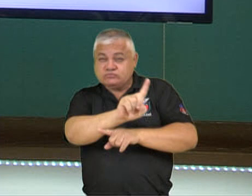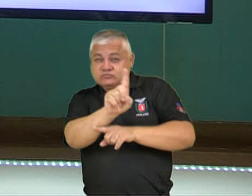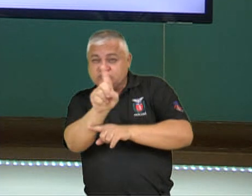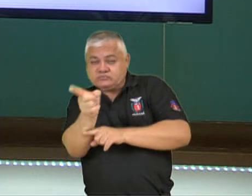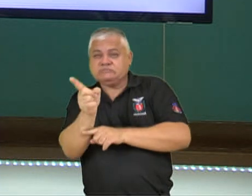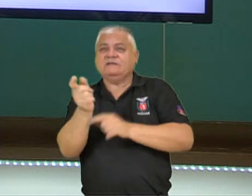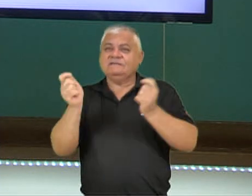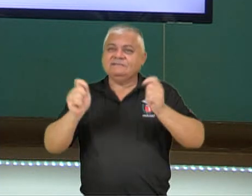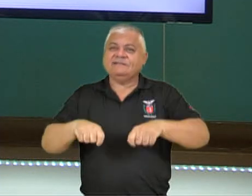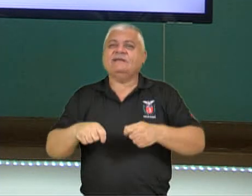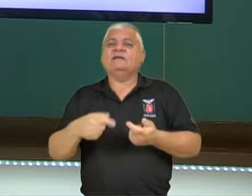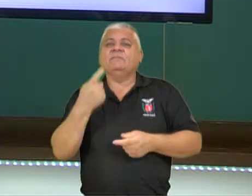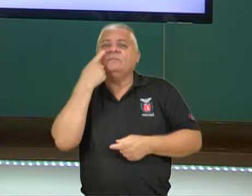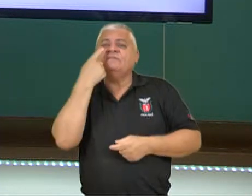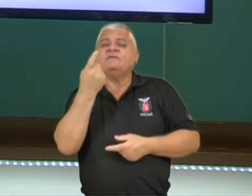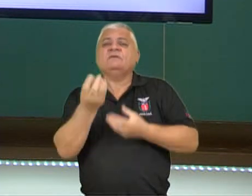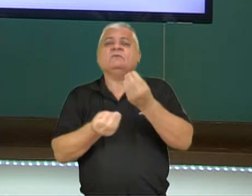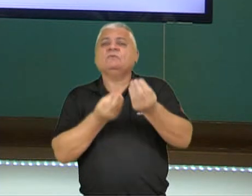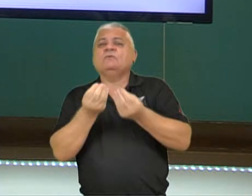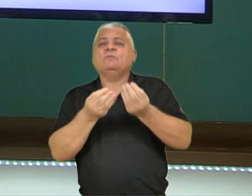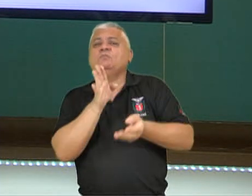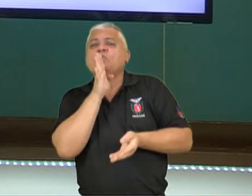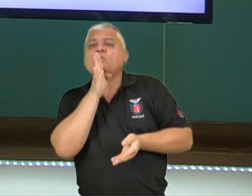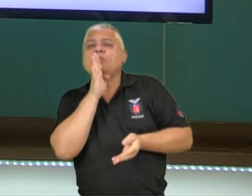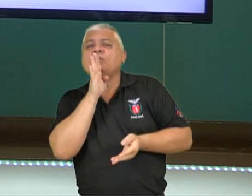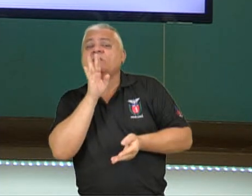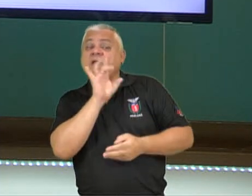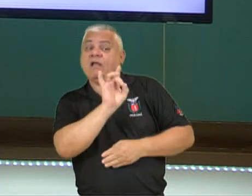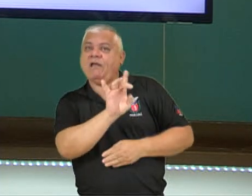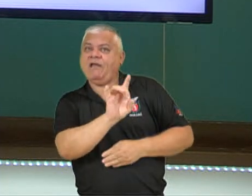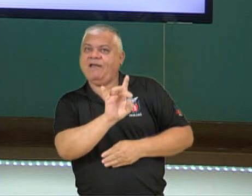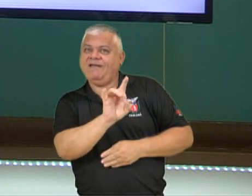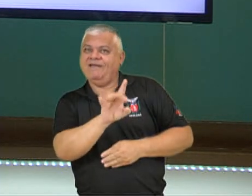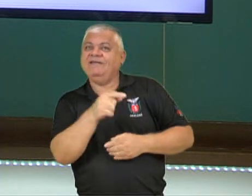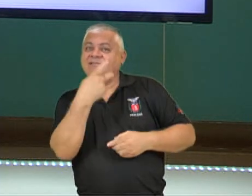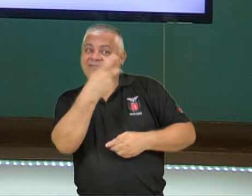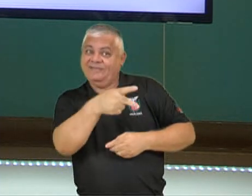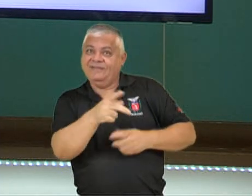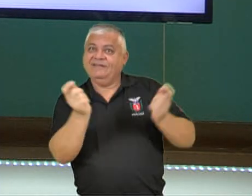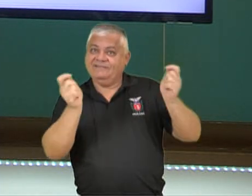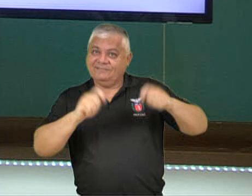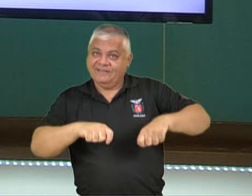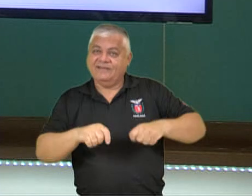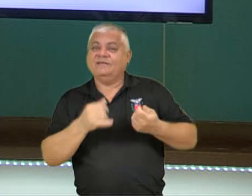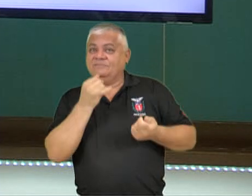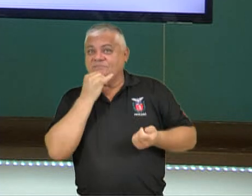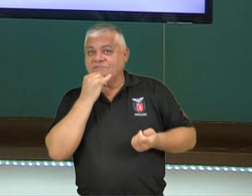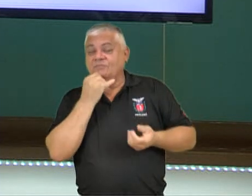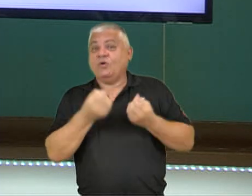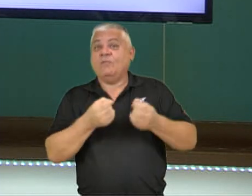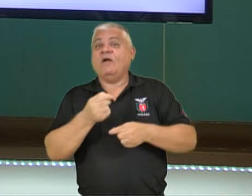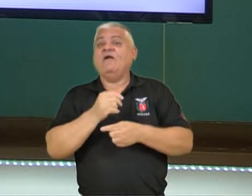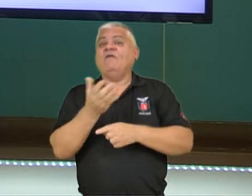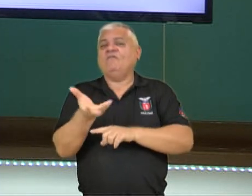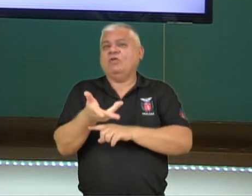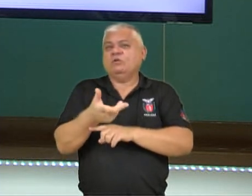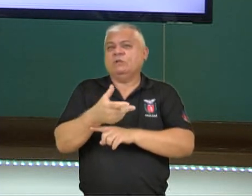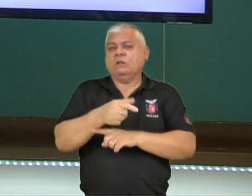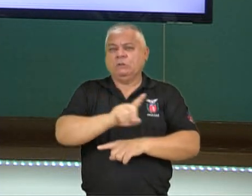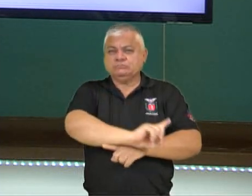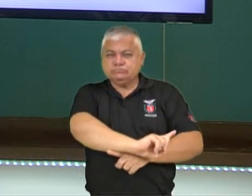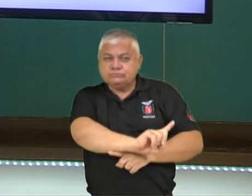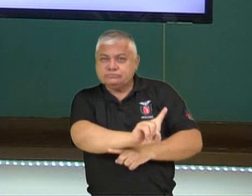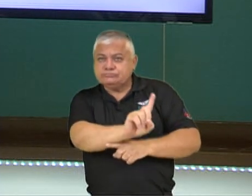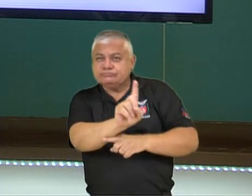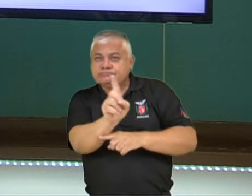diferentes formas, desde que a gente conheça as propriedades que sejam afetadas pela velocidade desse veículo, por